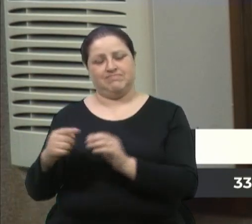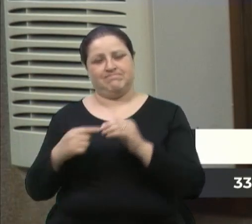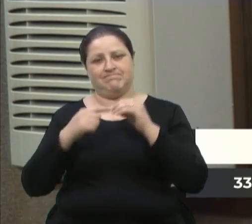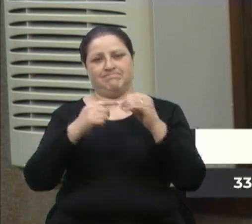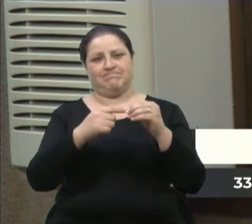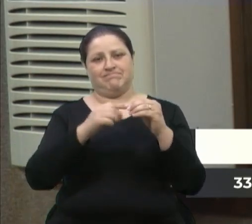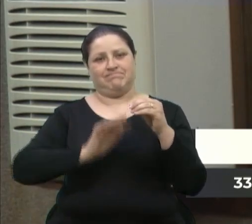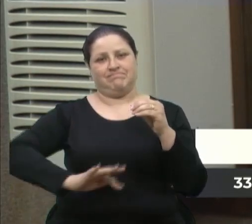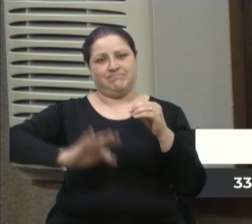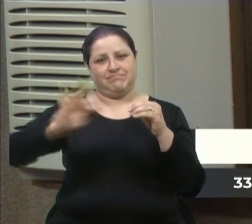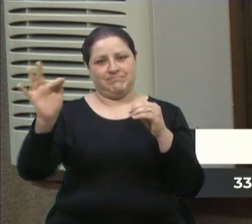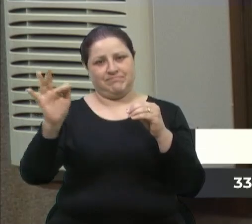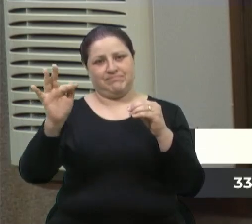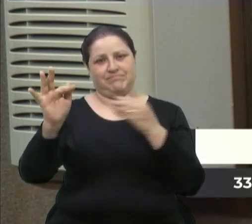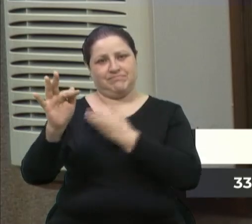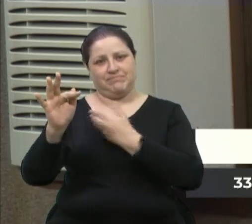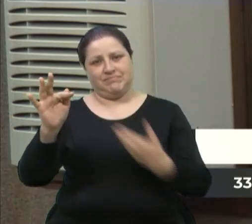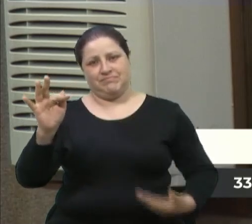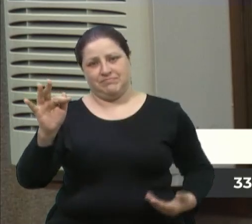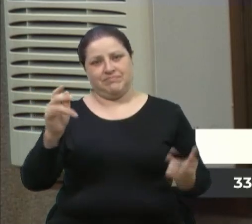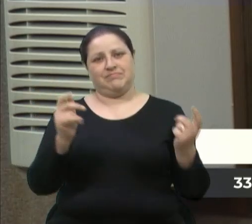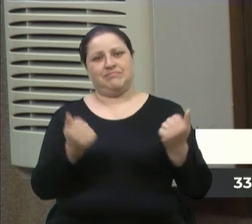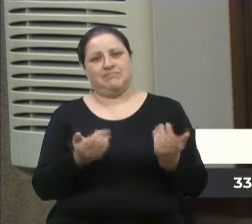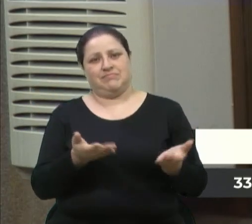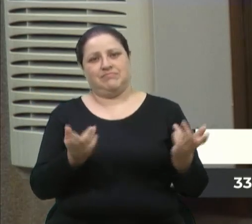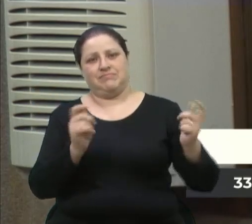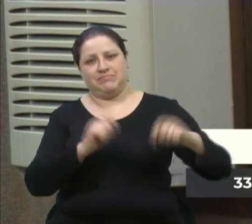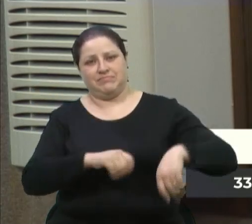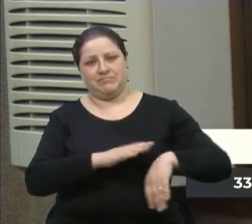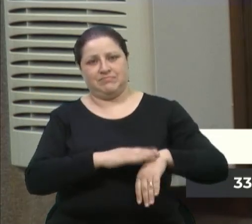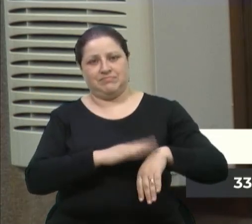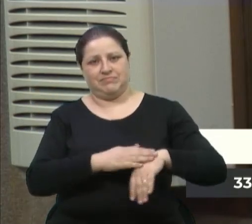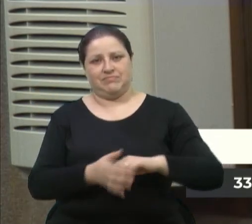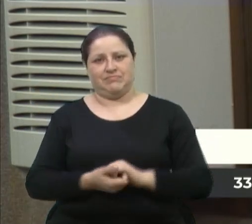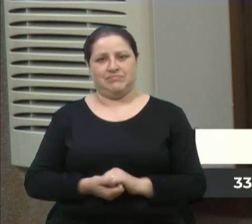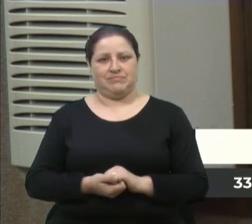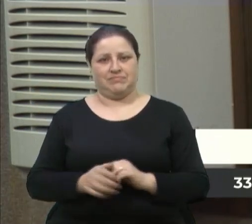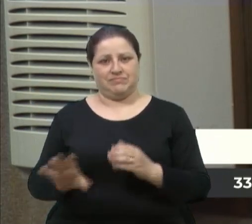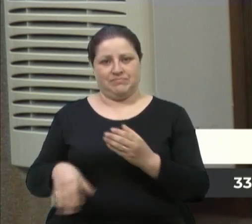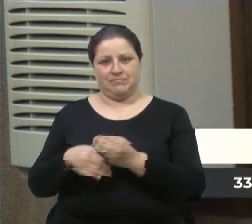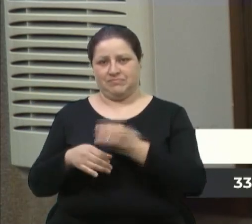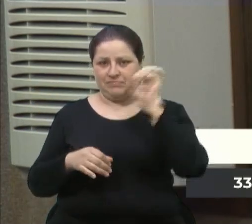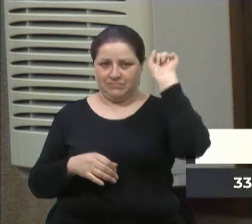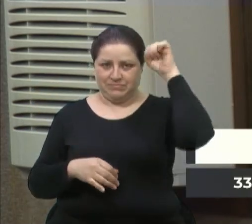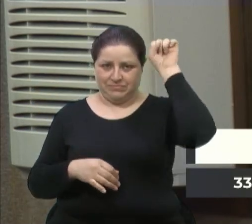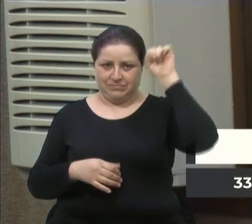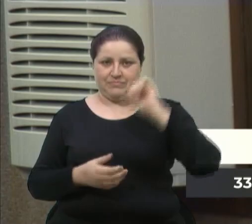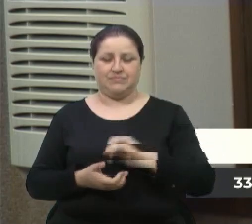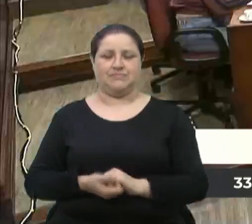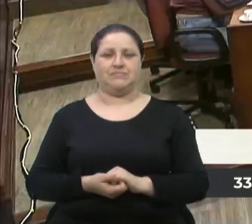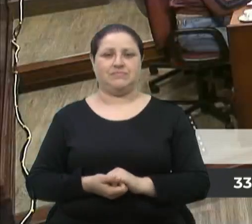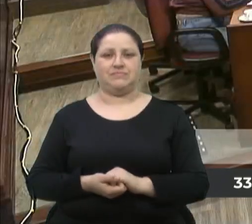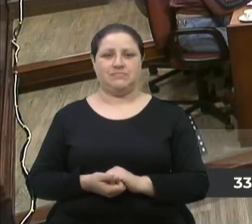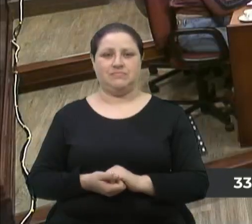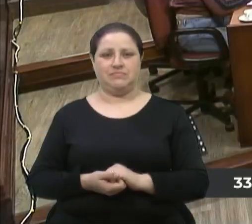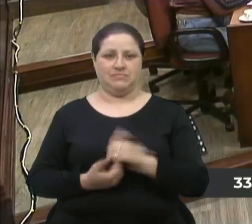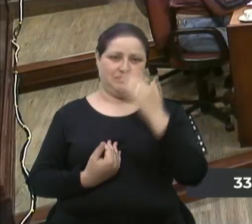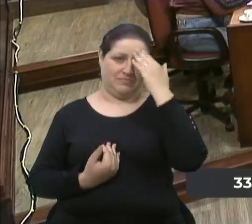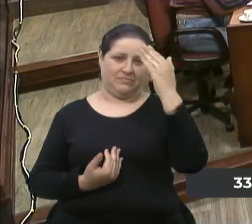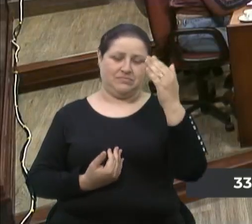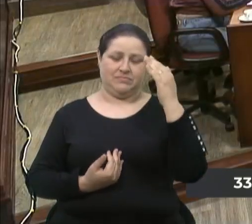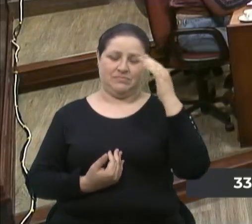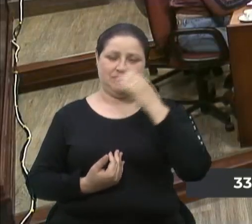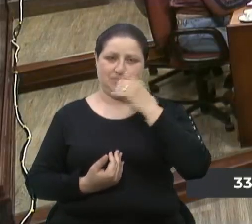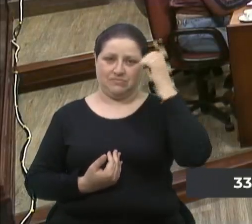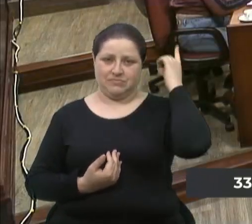governo federal que possibilitou a esse momento. Uma parte, vereador. De imediato. Obrigado, vereador